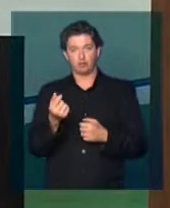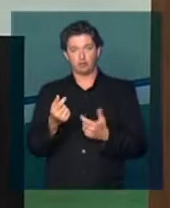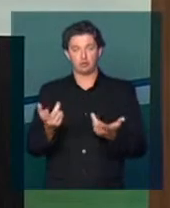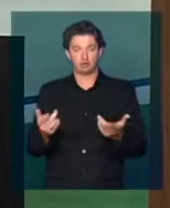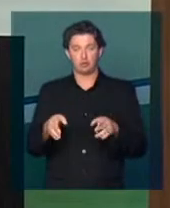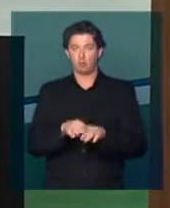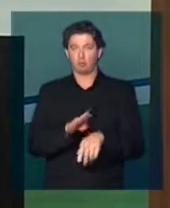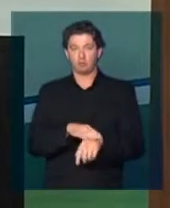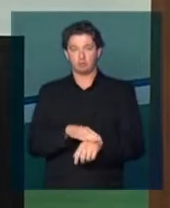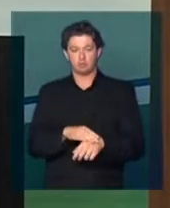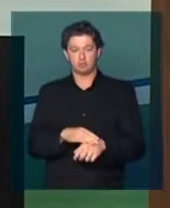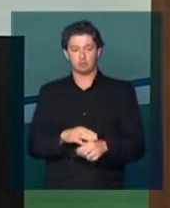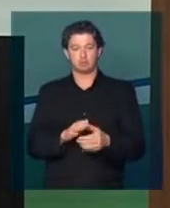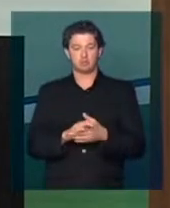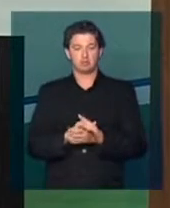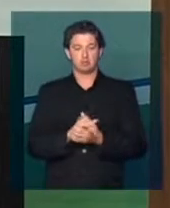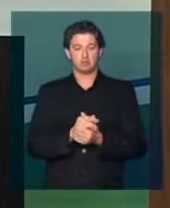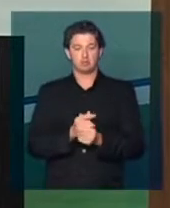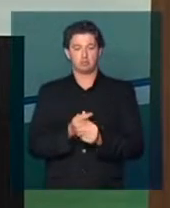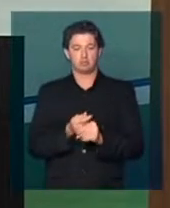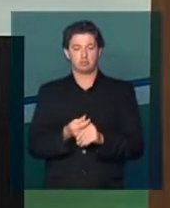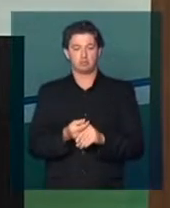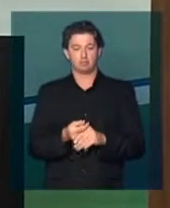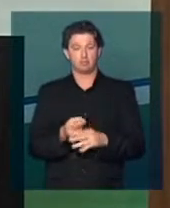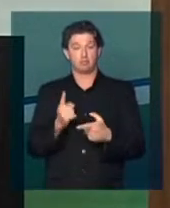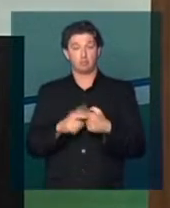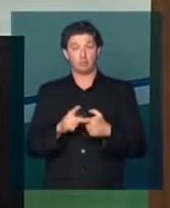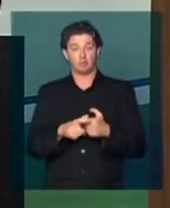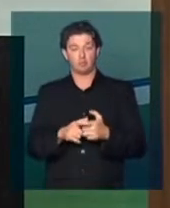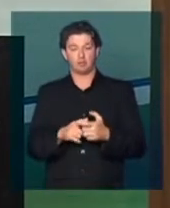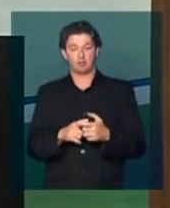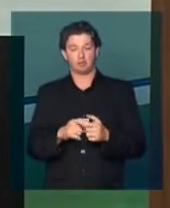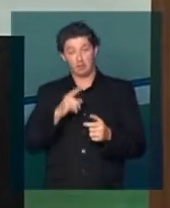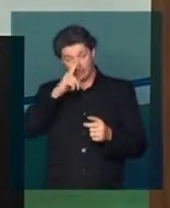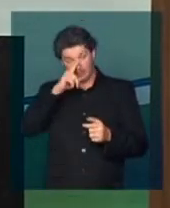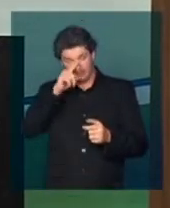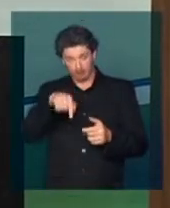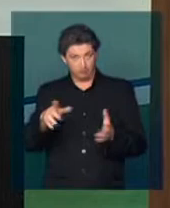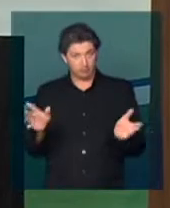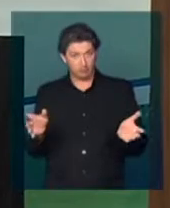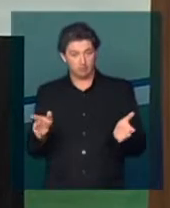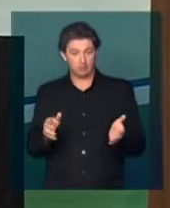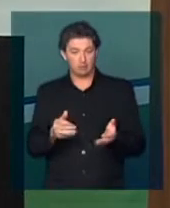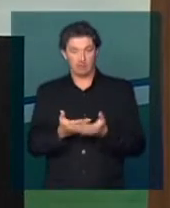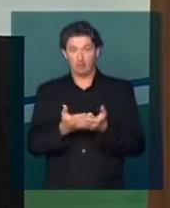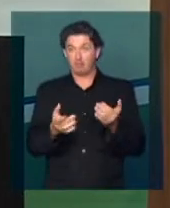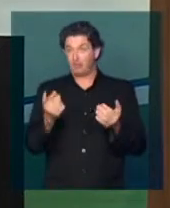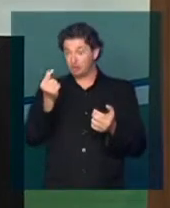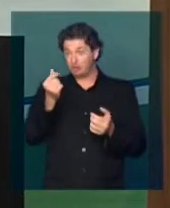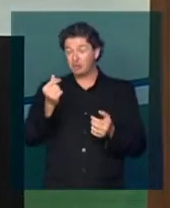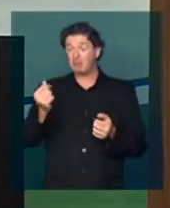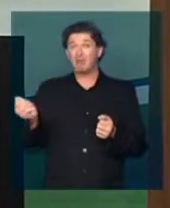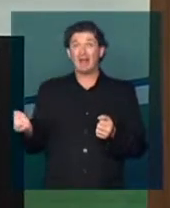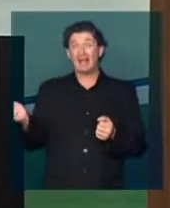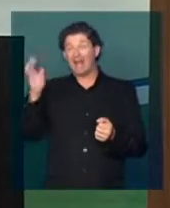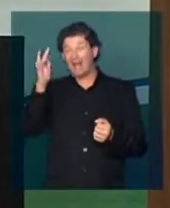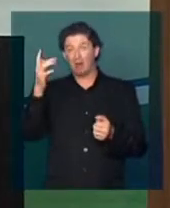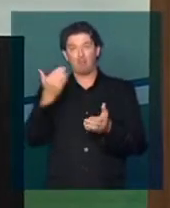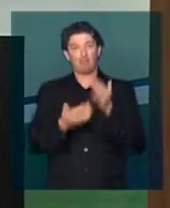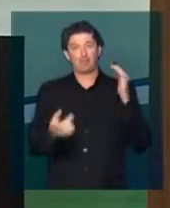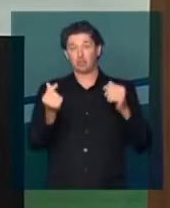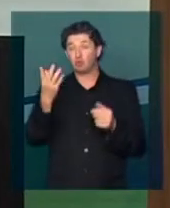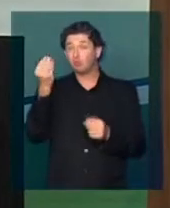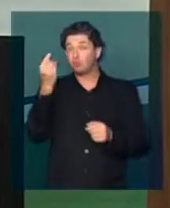mesmo tempo em que ocorre a despesa. Porque é grave aqui a perda de receita, é grave em todos os